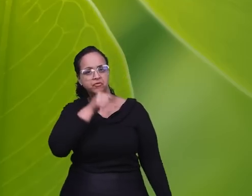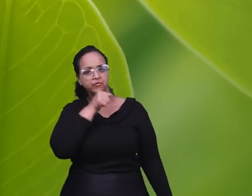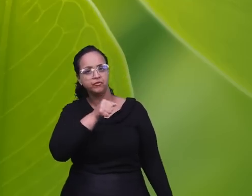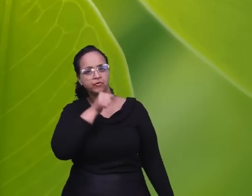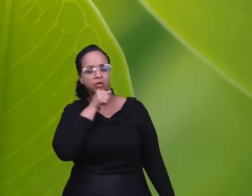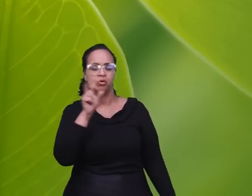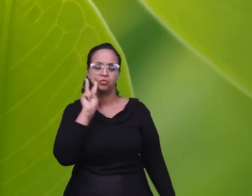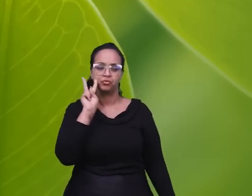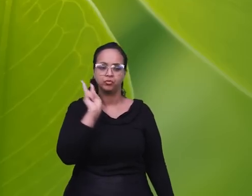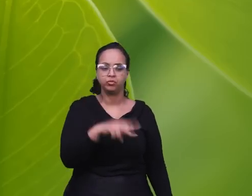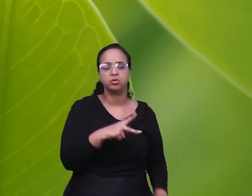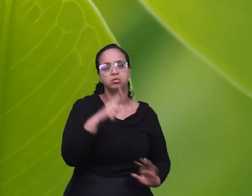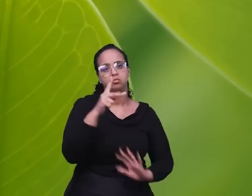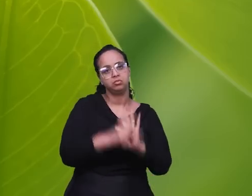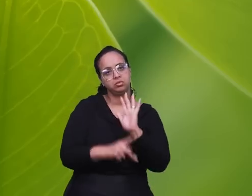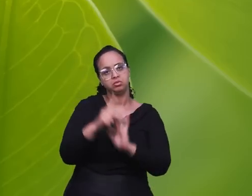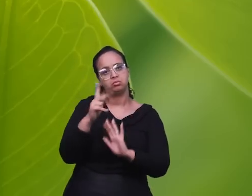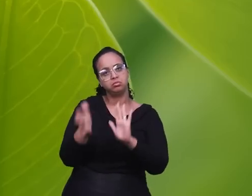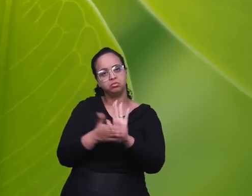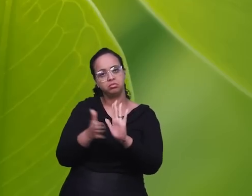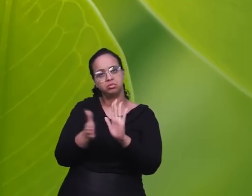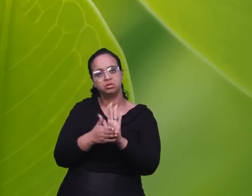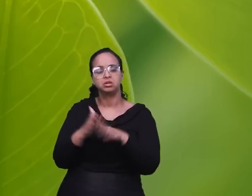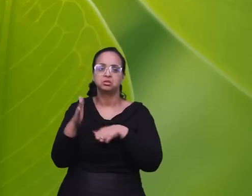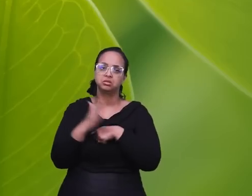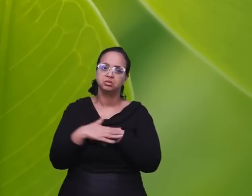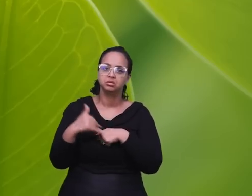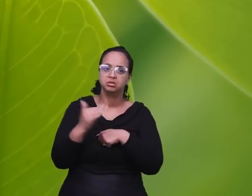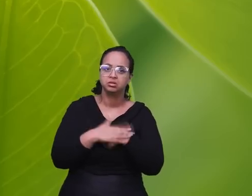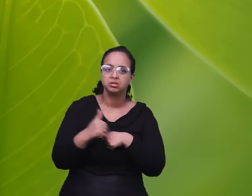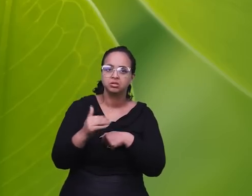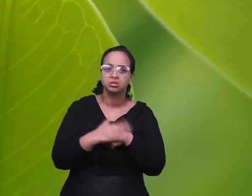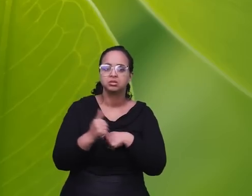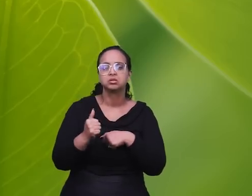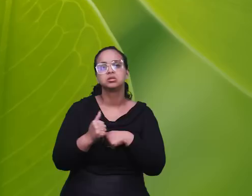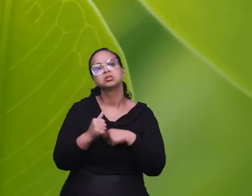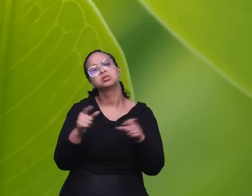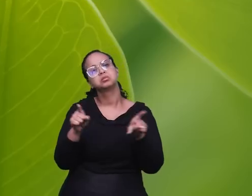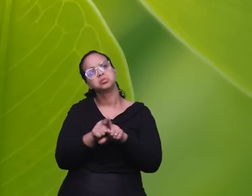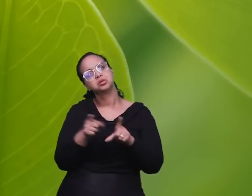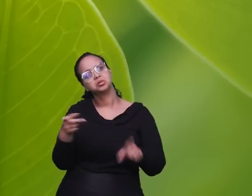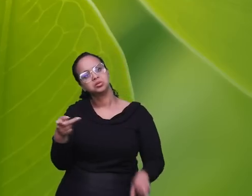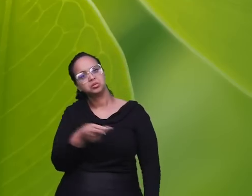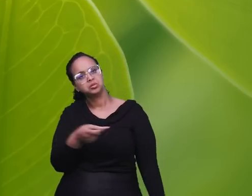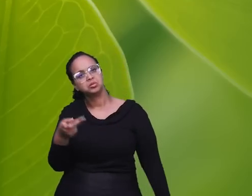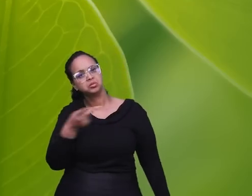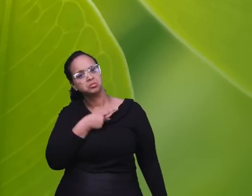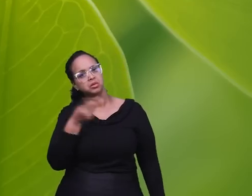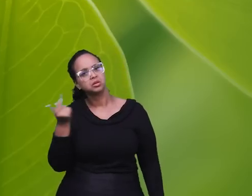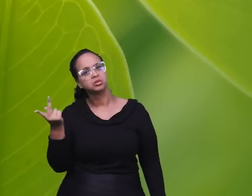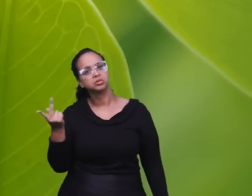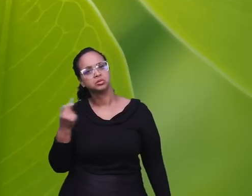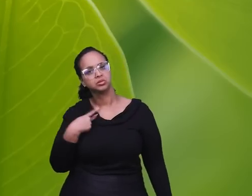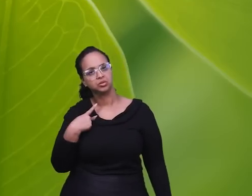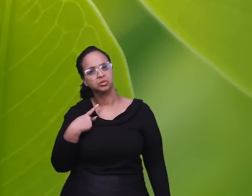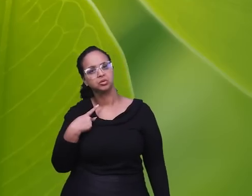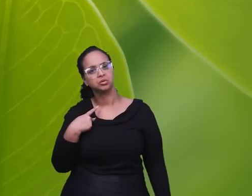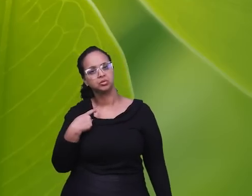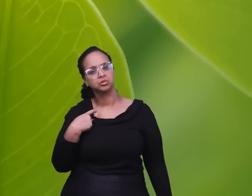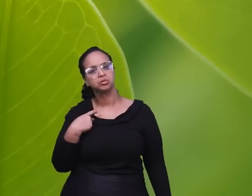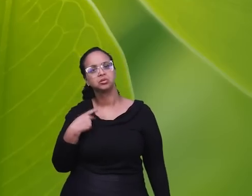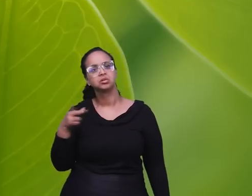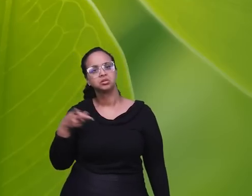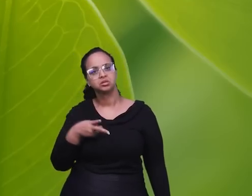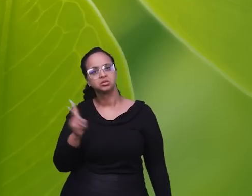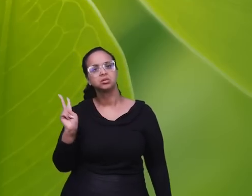assiste o programa, e tem até mesmo um carinho especial pelos pastores, né, Sérgio, pastor Daniel, que ela identifica os pastores,